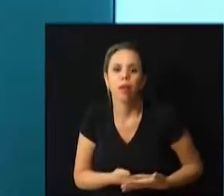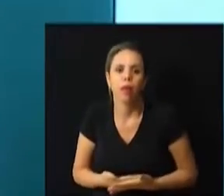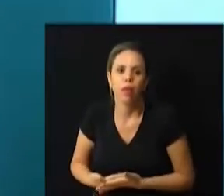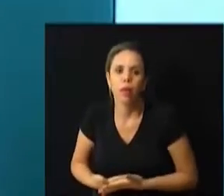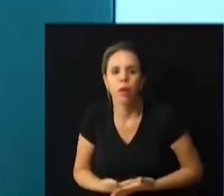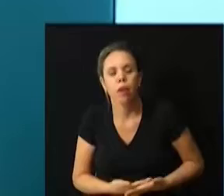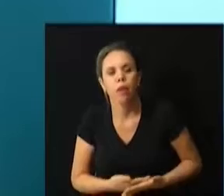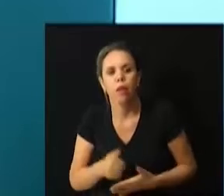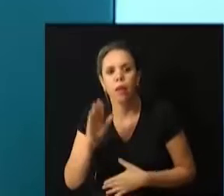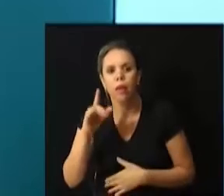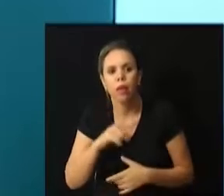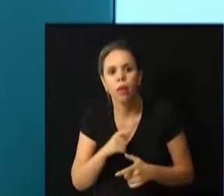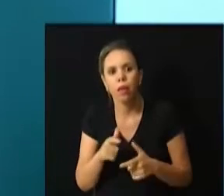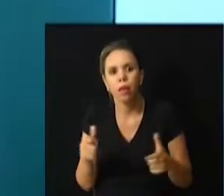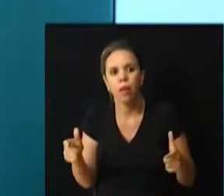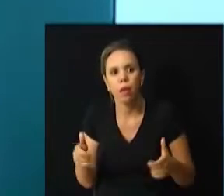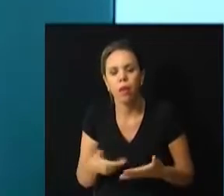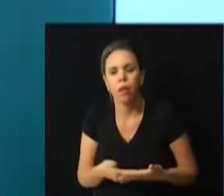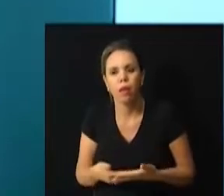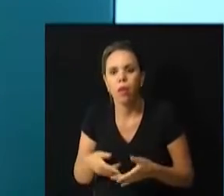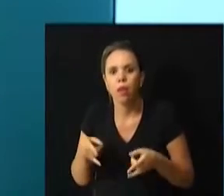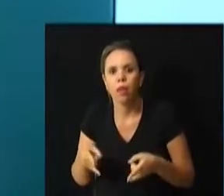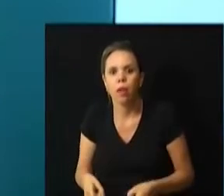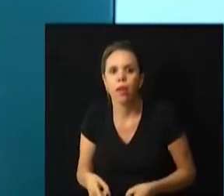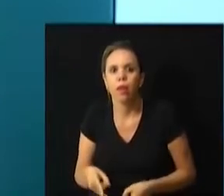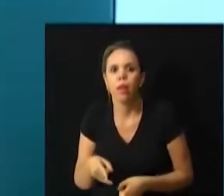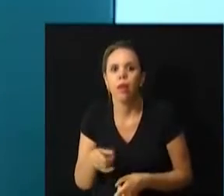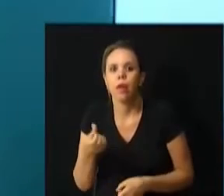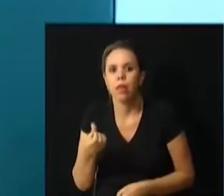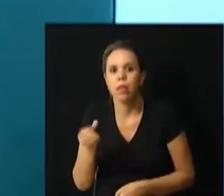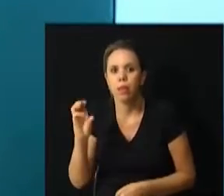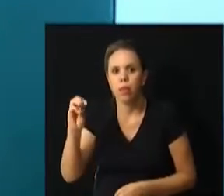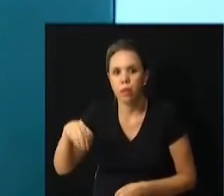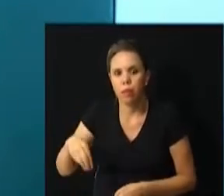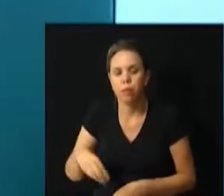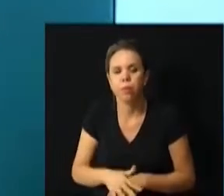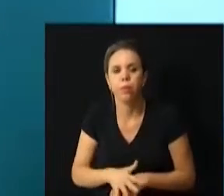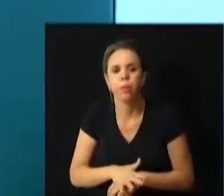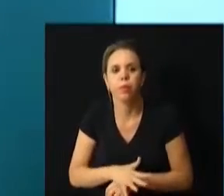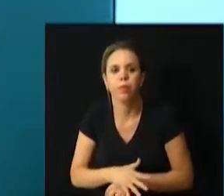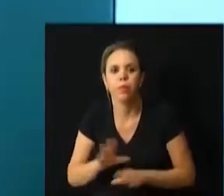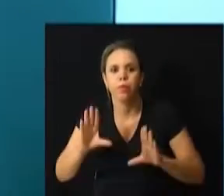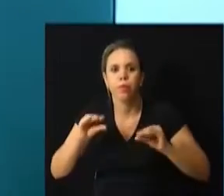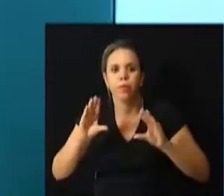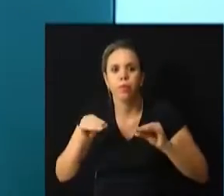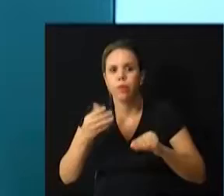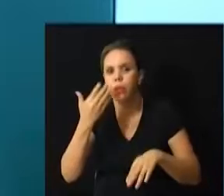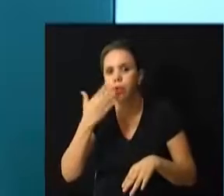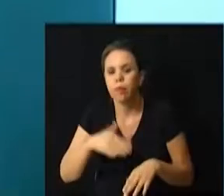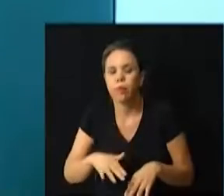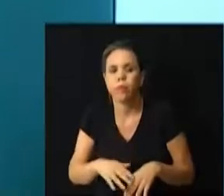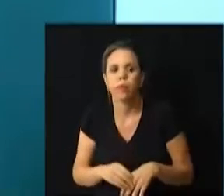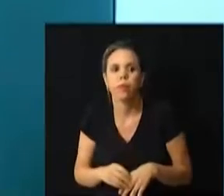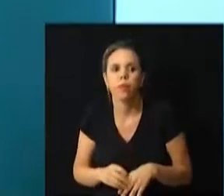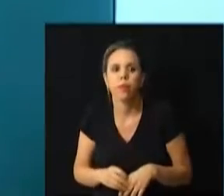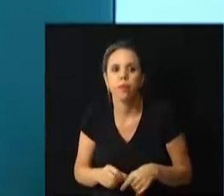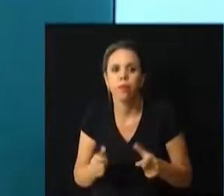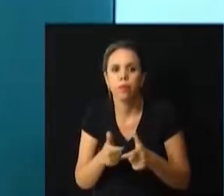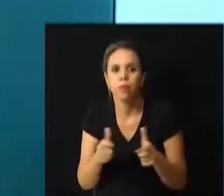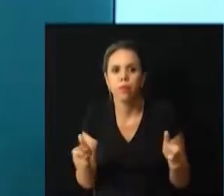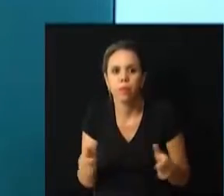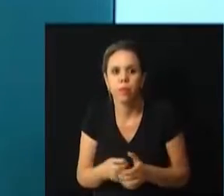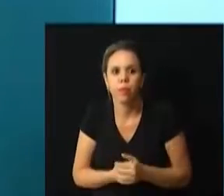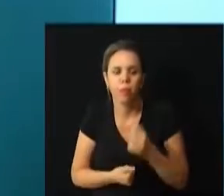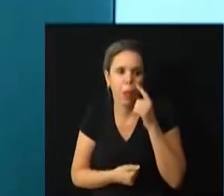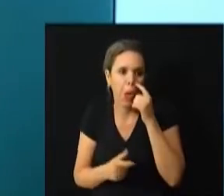treliças que a criança fica, não pode ter maior do berço, não pode ser maior de 6 centímetros. O colchão da criança tem que ser uma